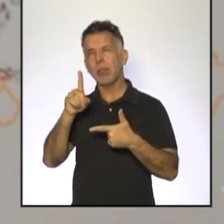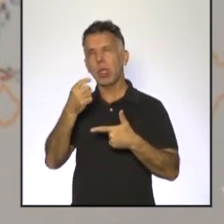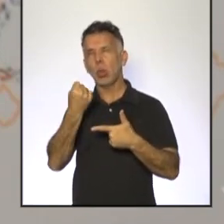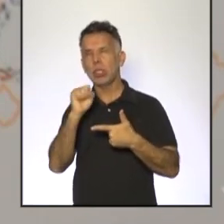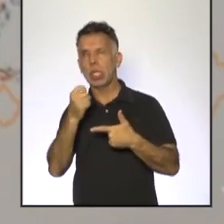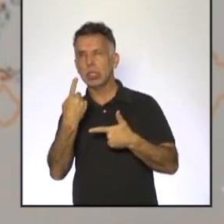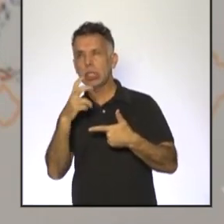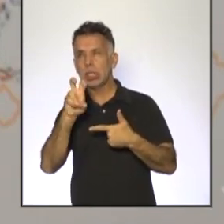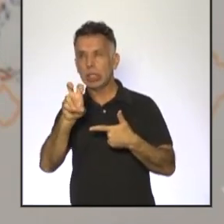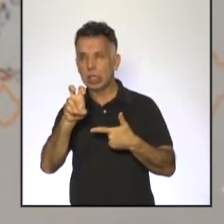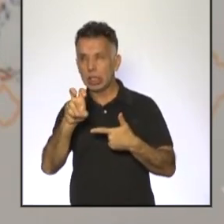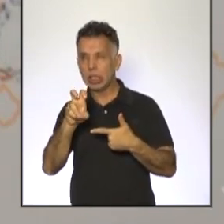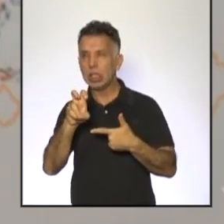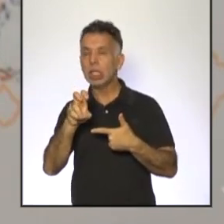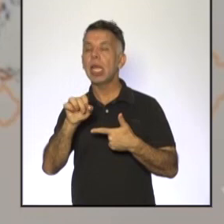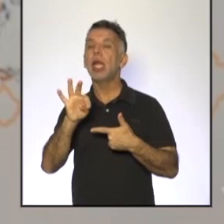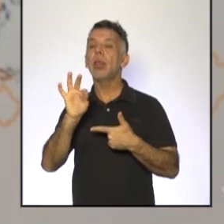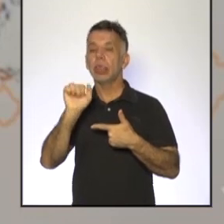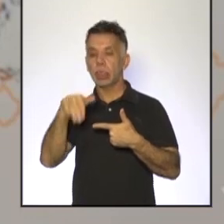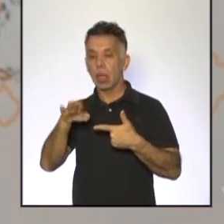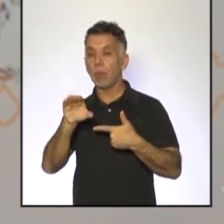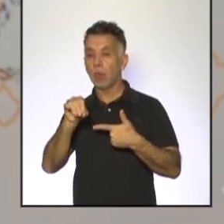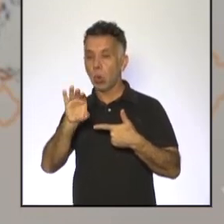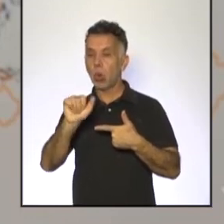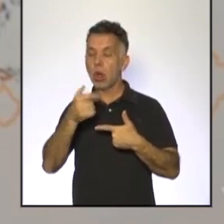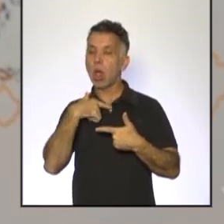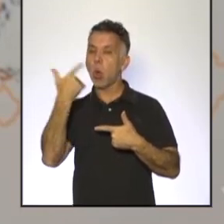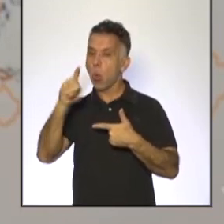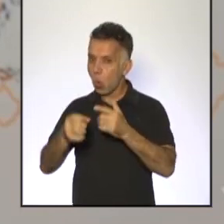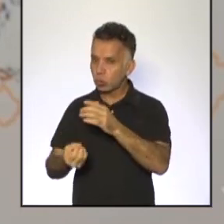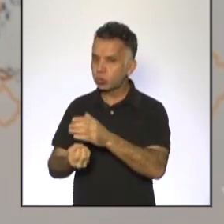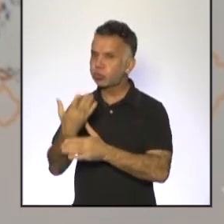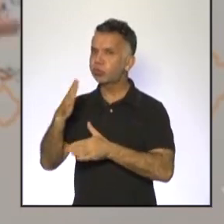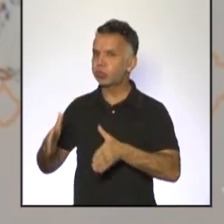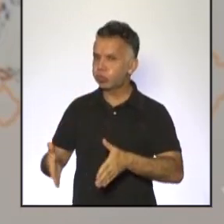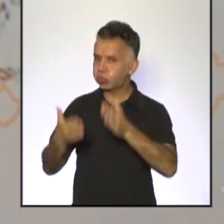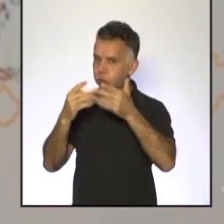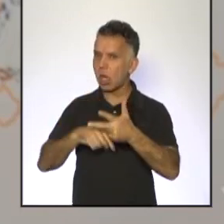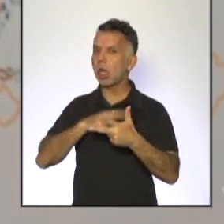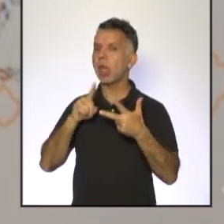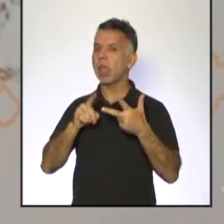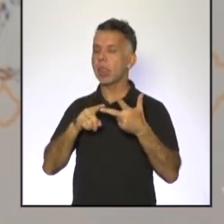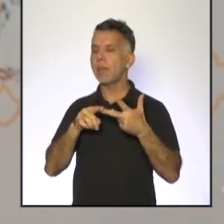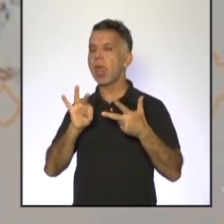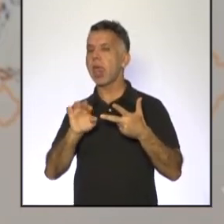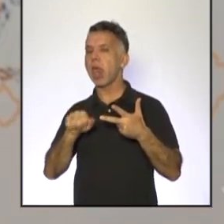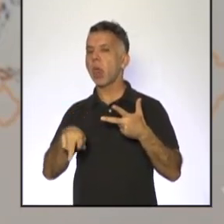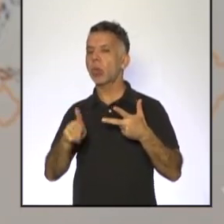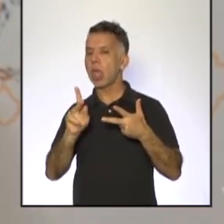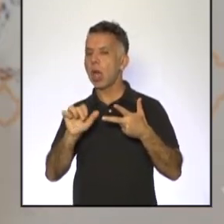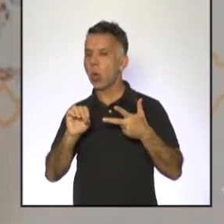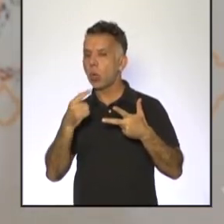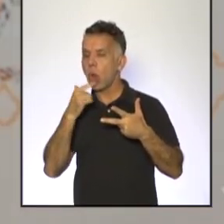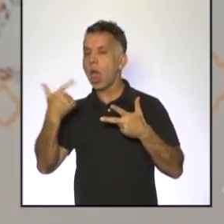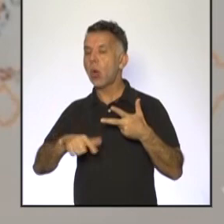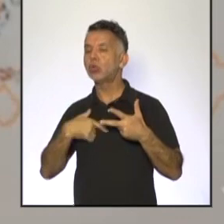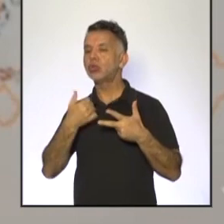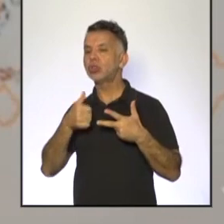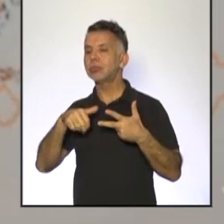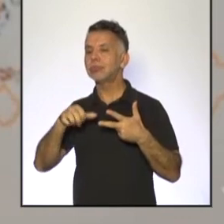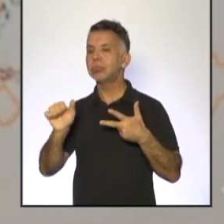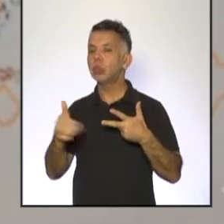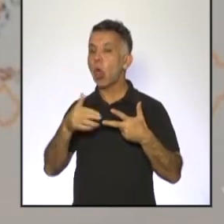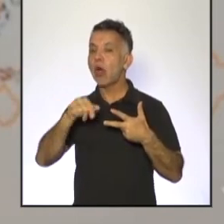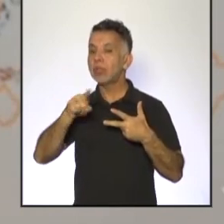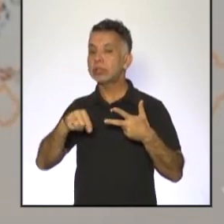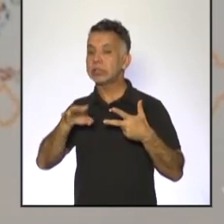1815, e que foi muito importante também, gerou outro inverno vulcânico. O Taupo na Nova Zelândia, o vulcão Toba